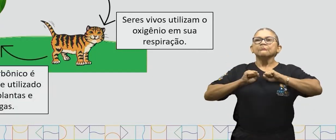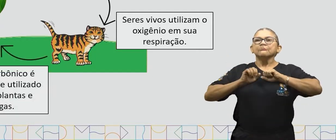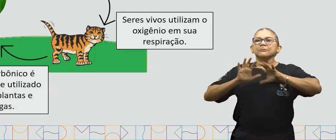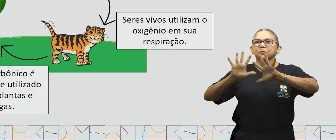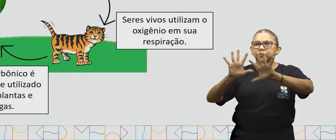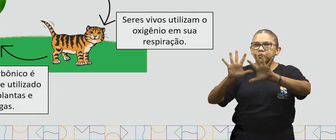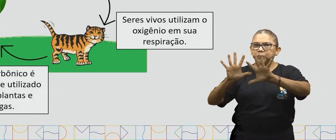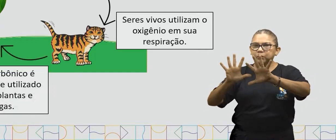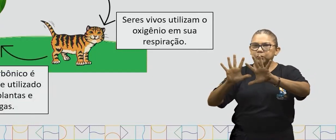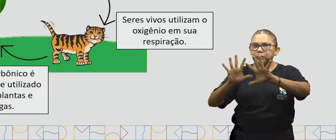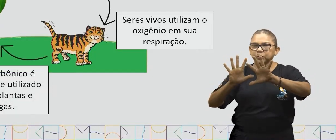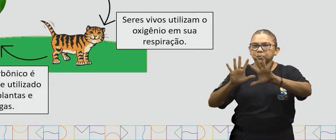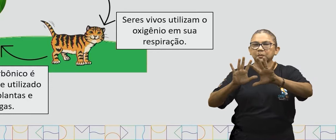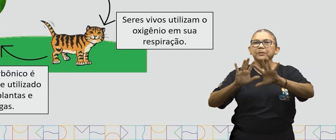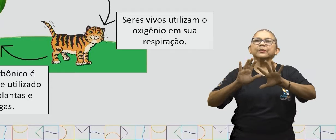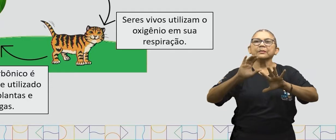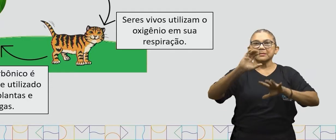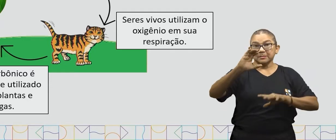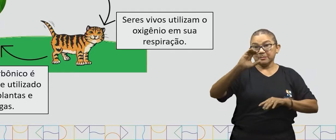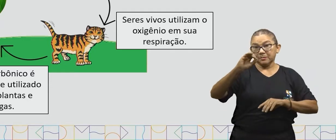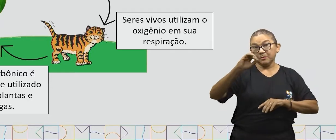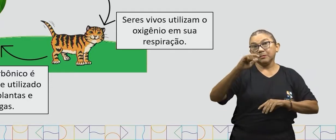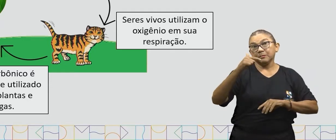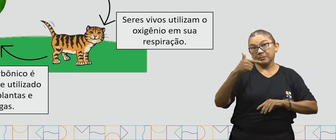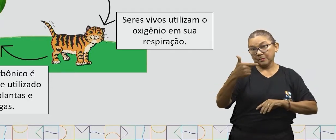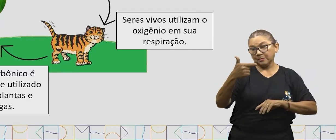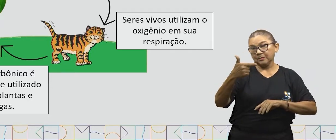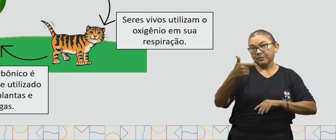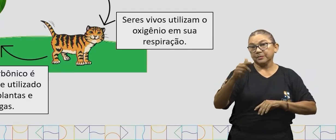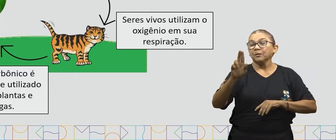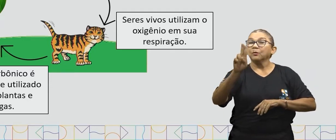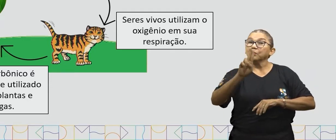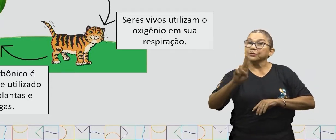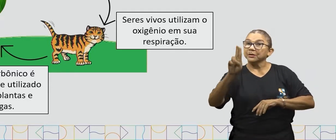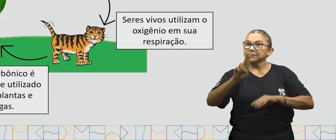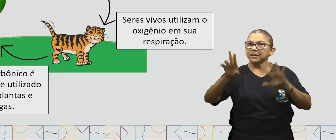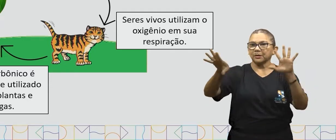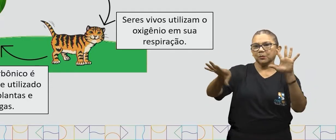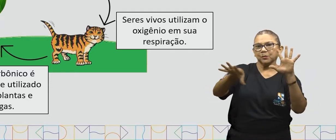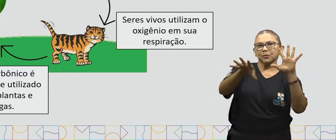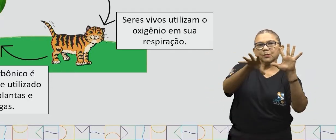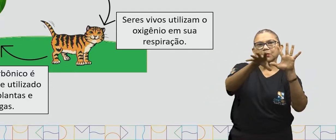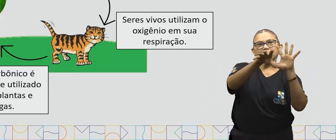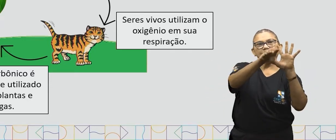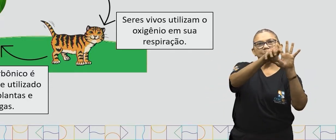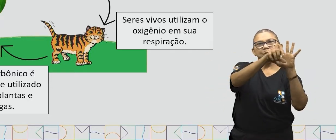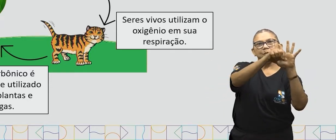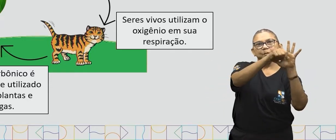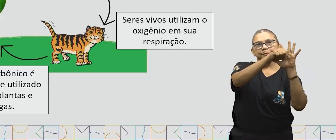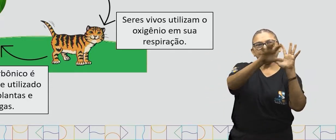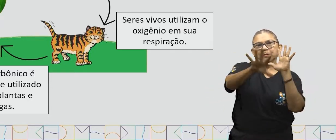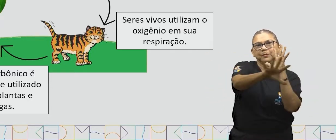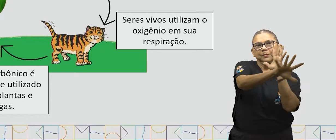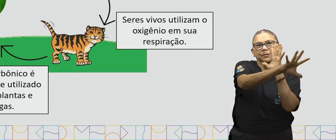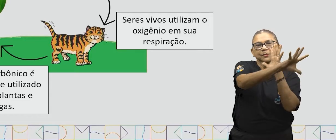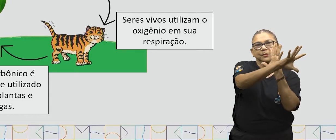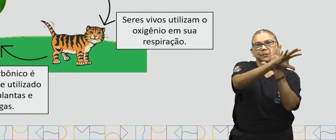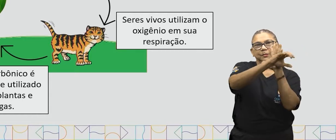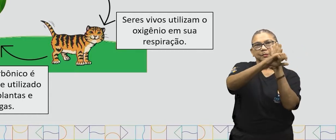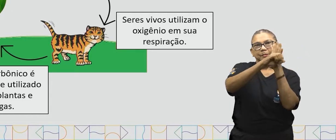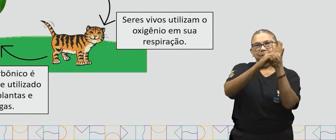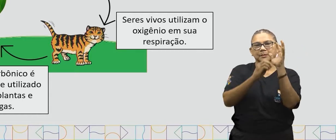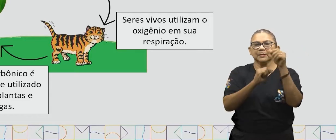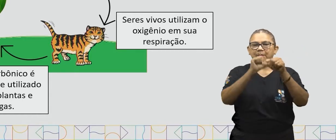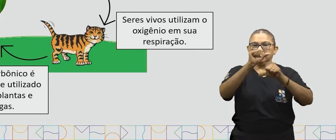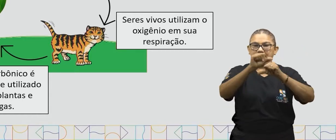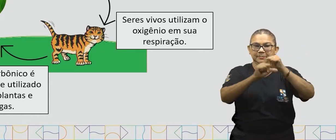carbônico. Este gás carbônico liberado é utilizado pelas plantas e algas para a produção de gás